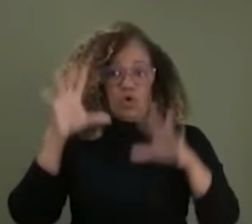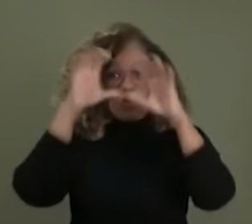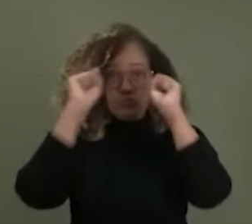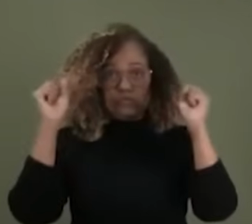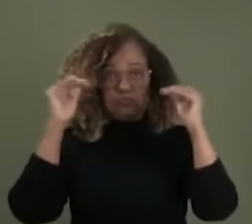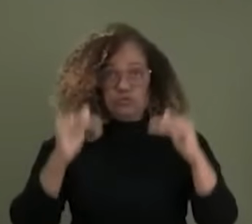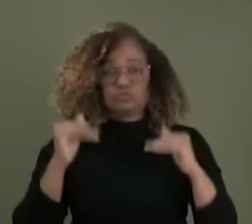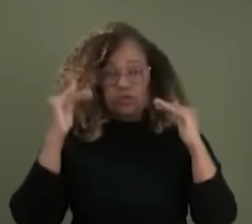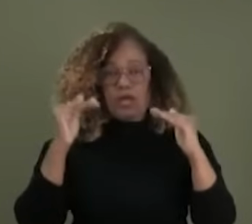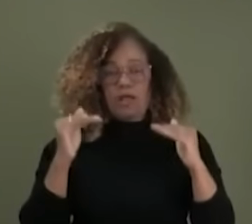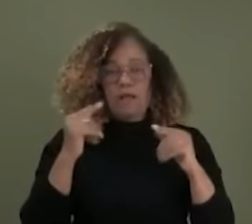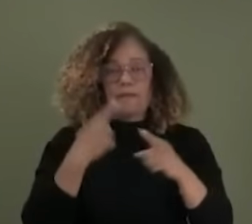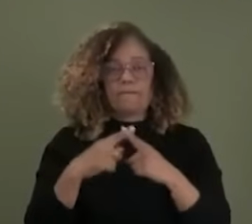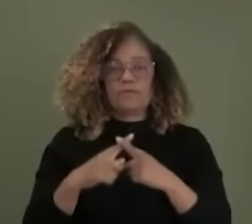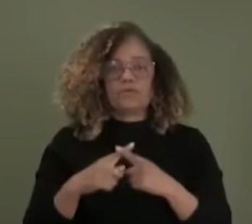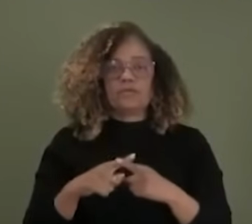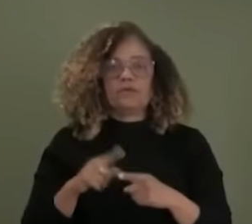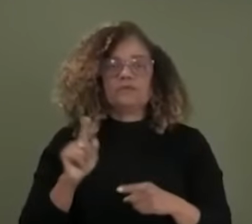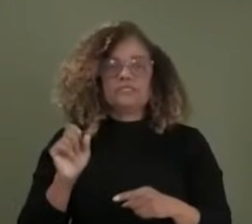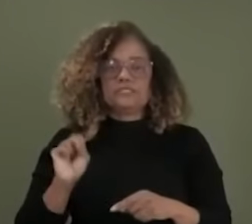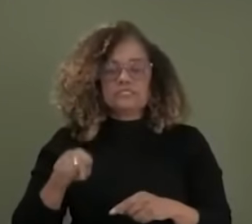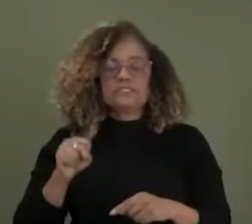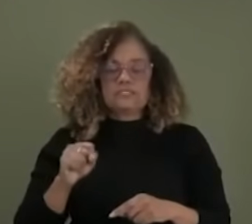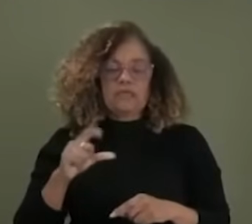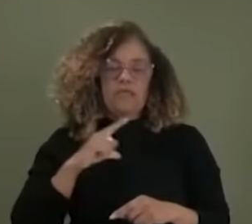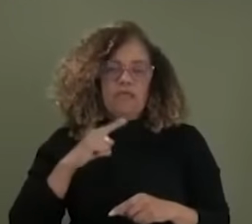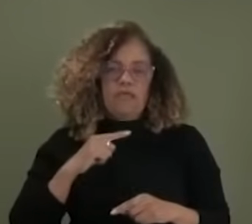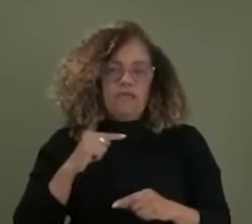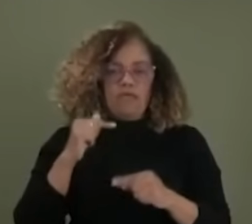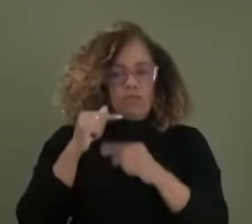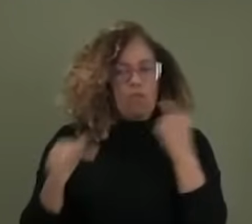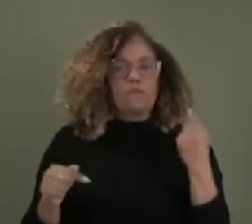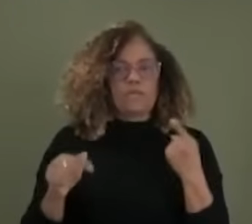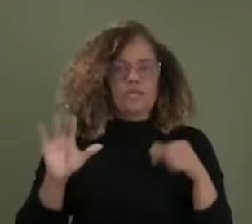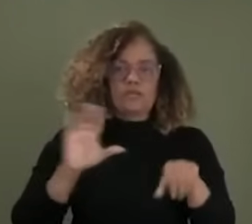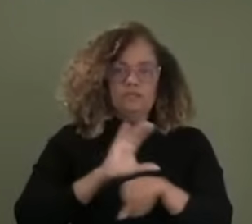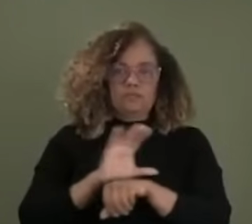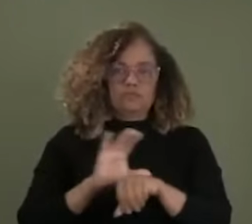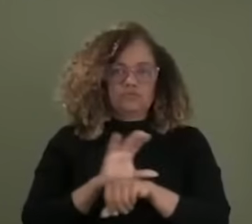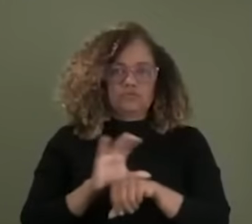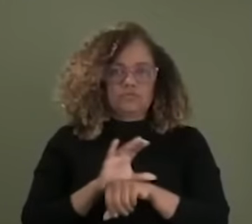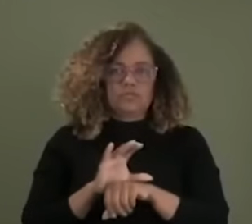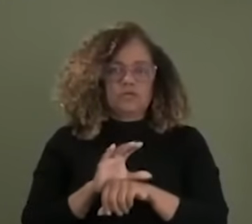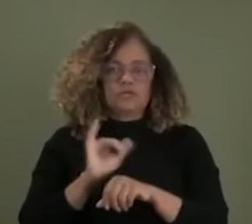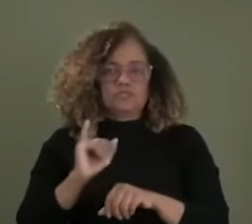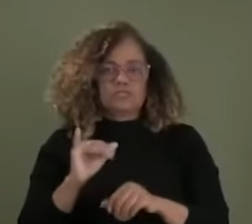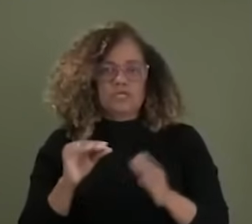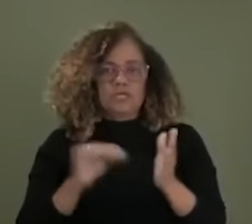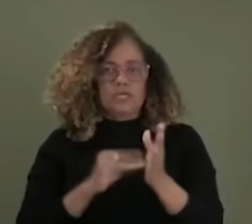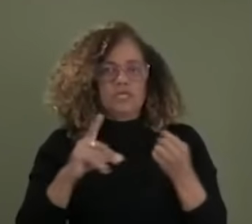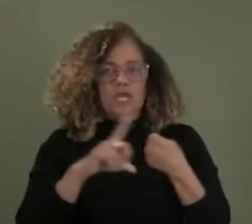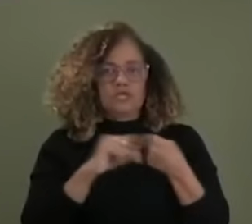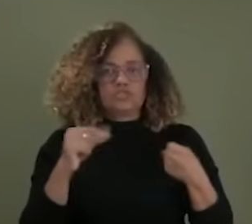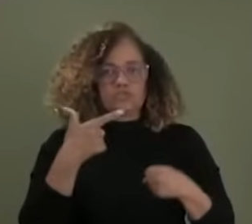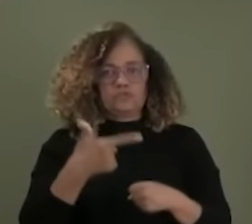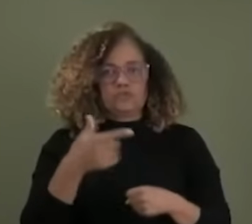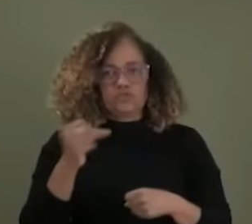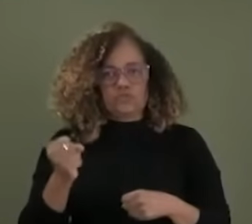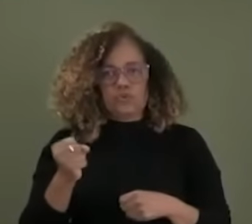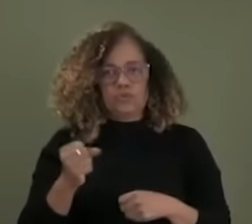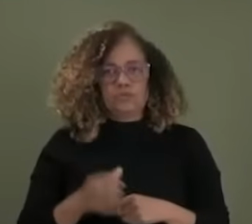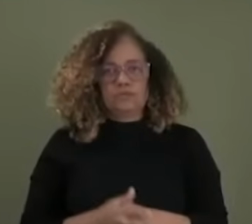não é descriminalização da conduta. É, sim, descriminalização da conduta se houver uma declaração de constitucionalidade do artigo 28. Então,